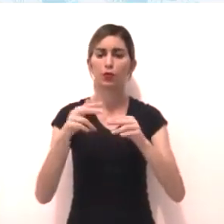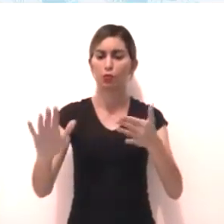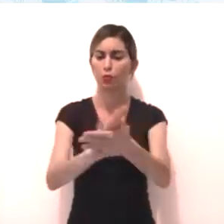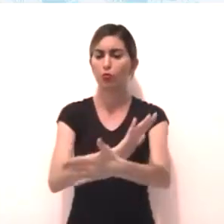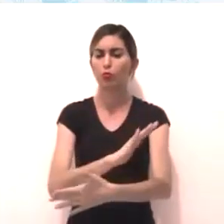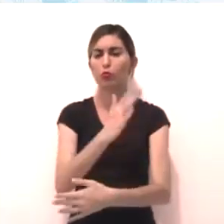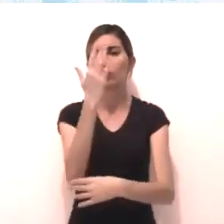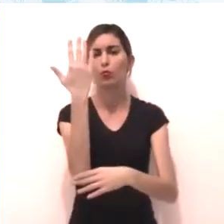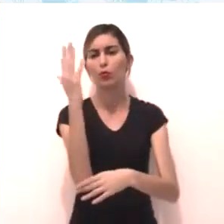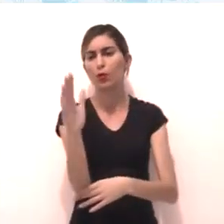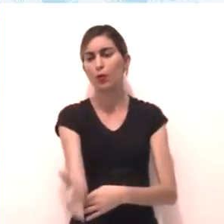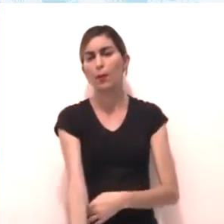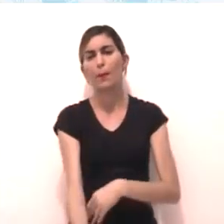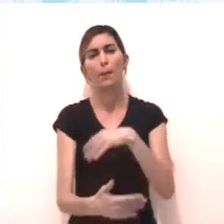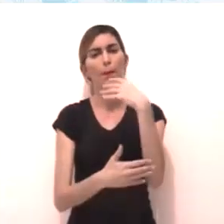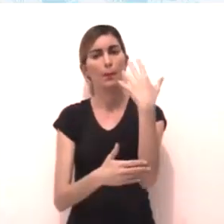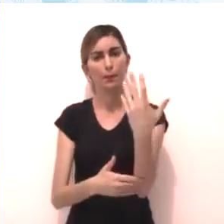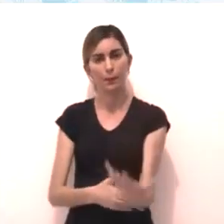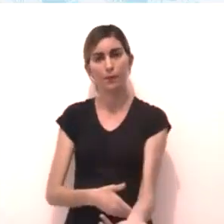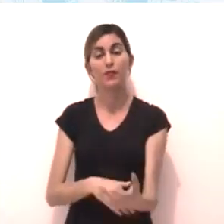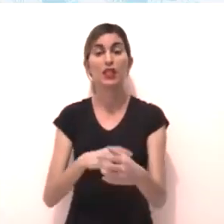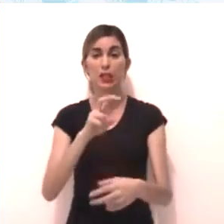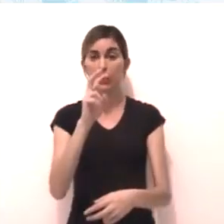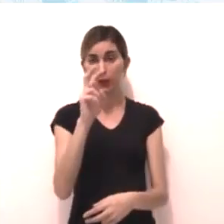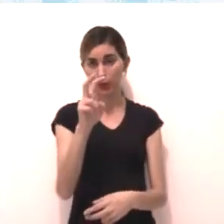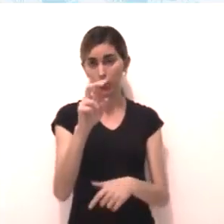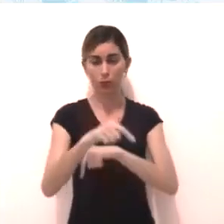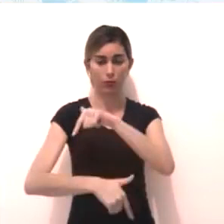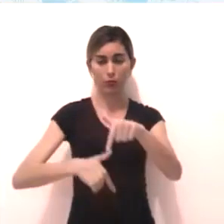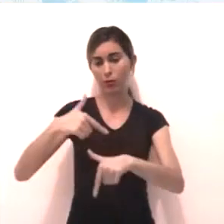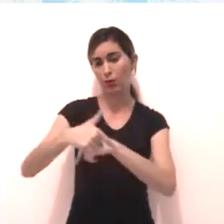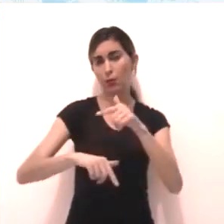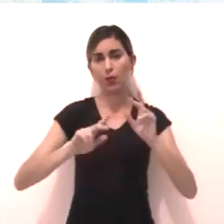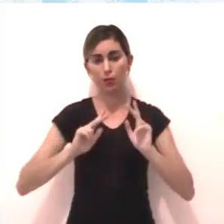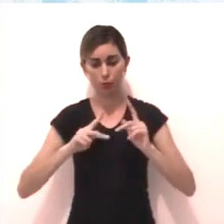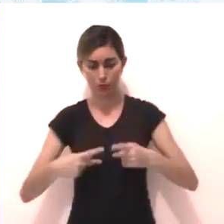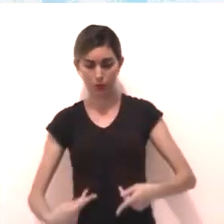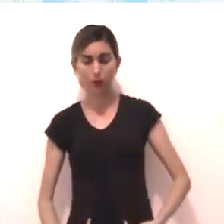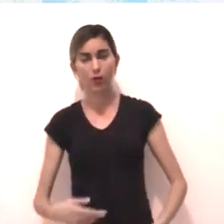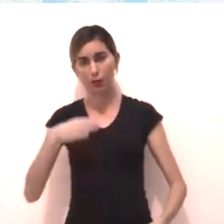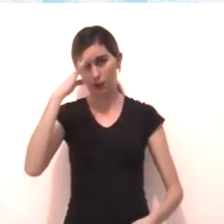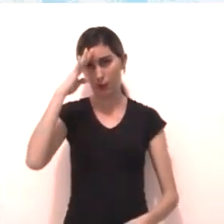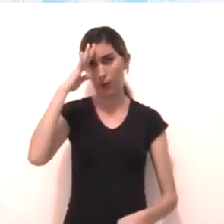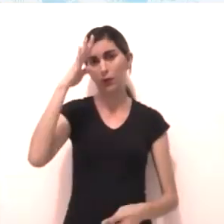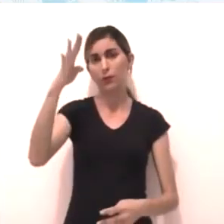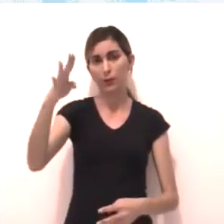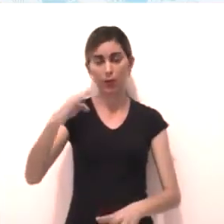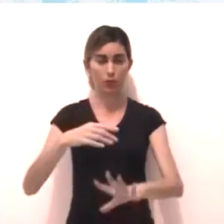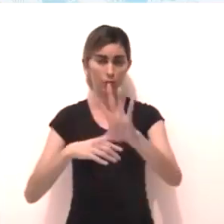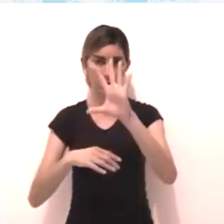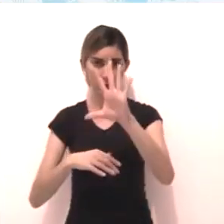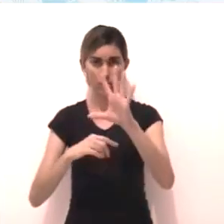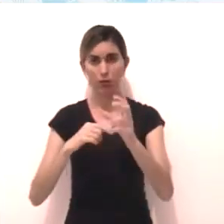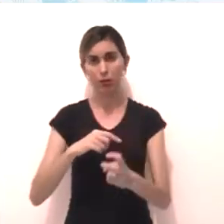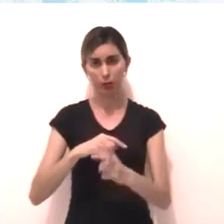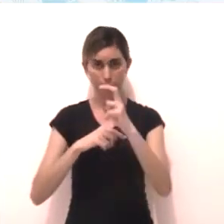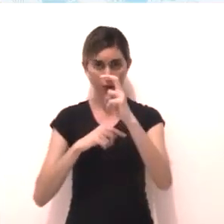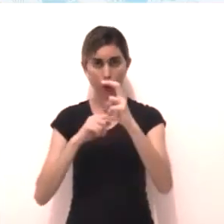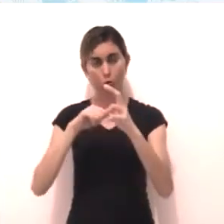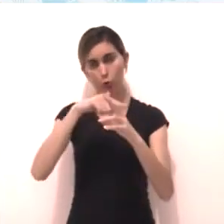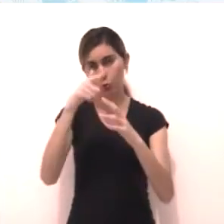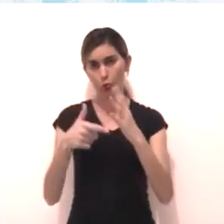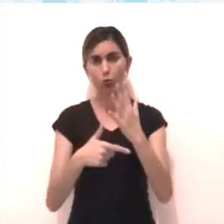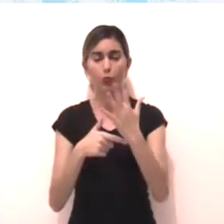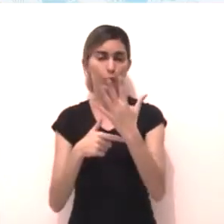Amazônia. 5 atividades humanas, as principais 5